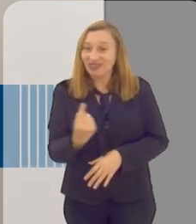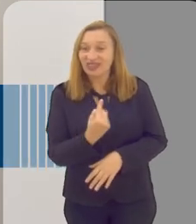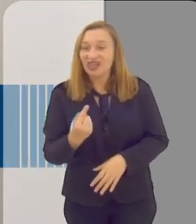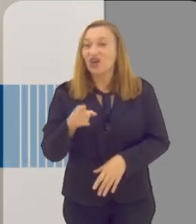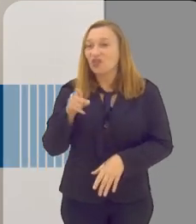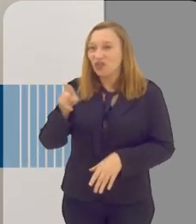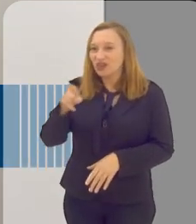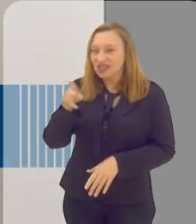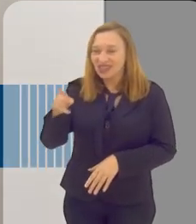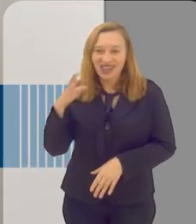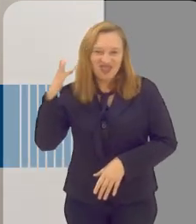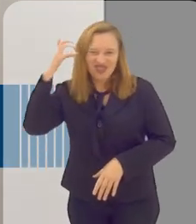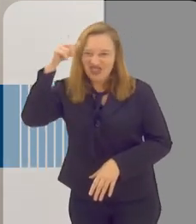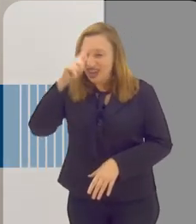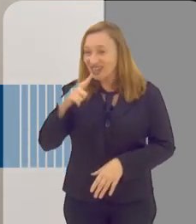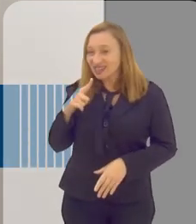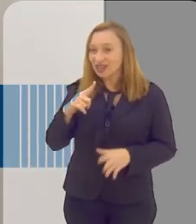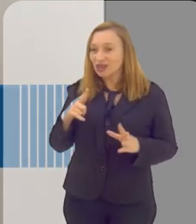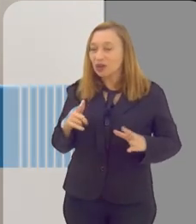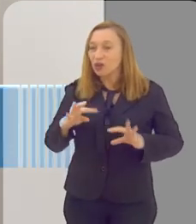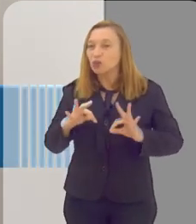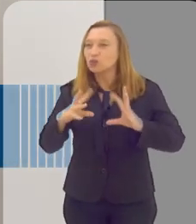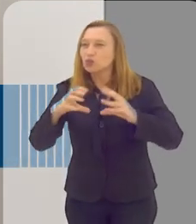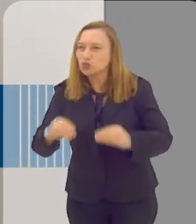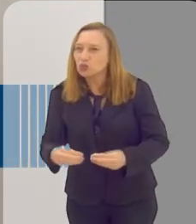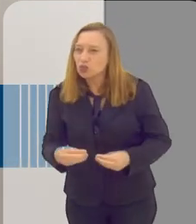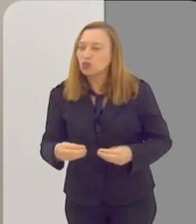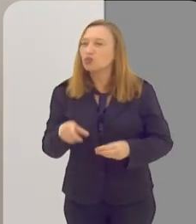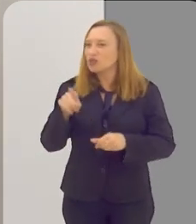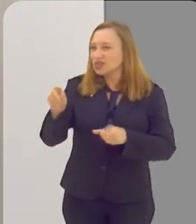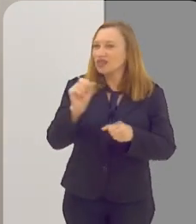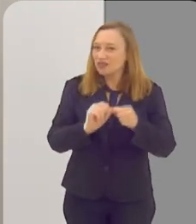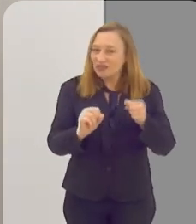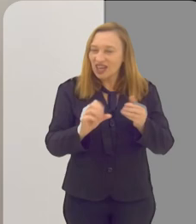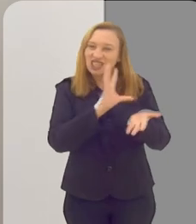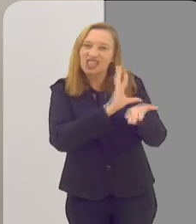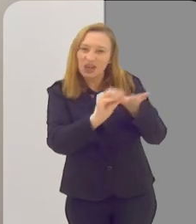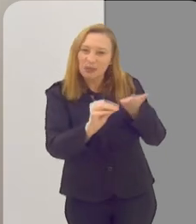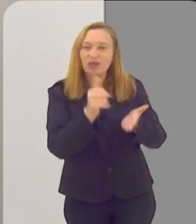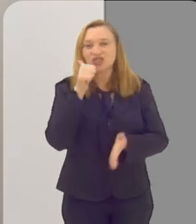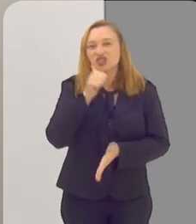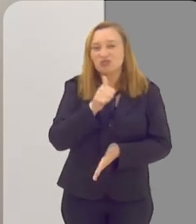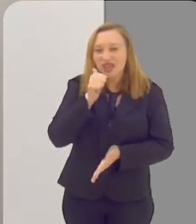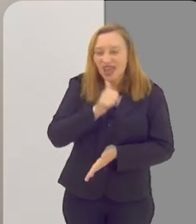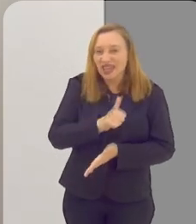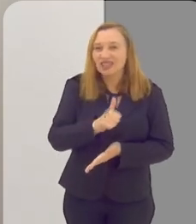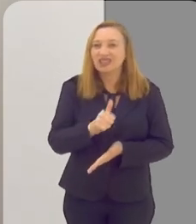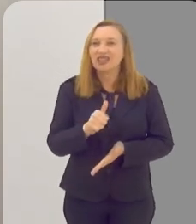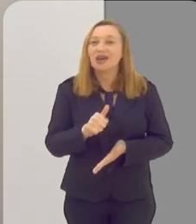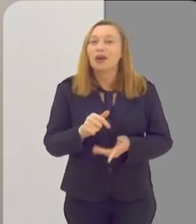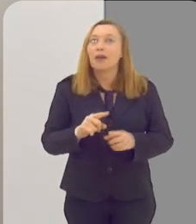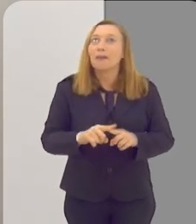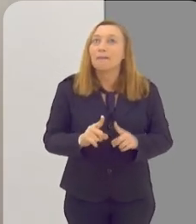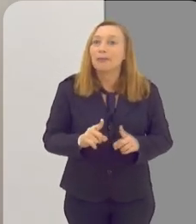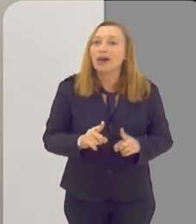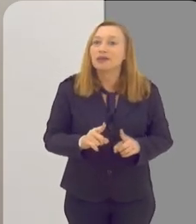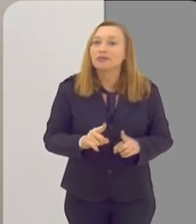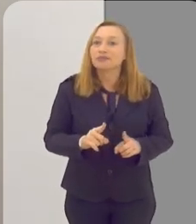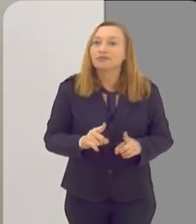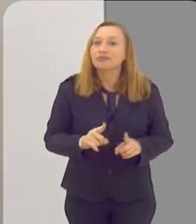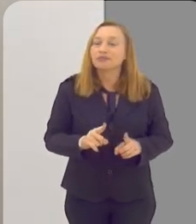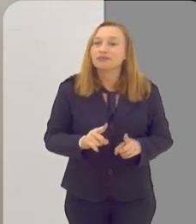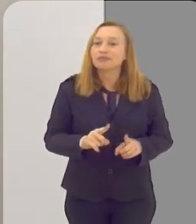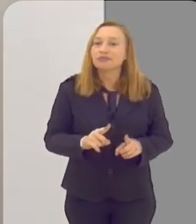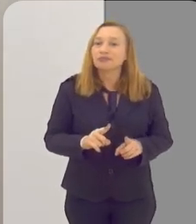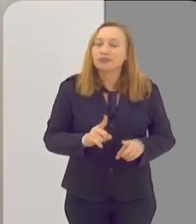você no conselho, além de você, Geisa, com tudo que você já faz nessa pauta de mulheres aí, mas